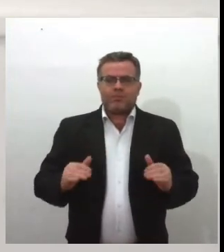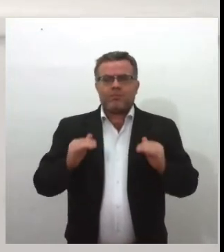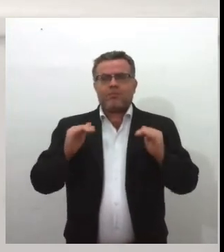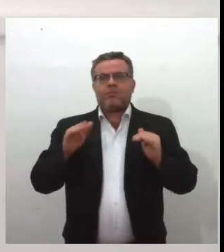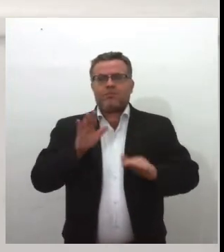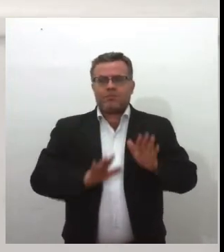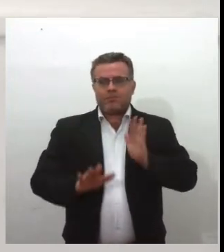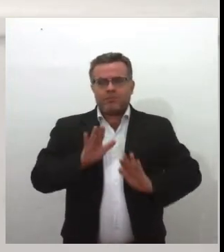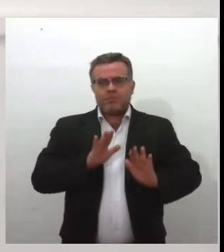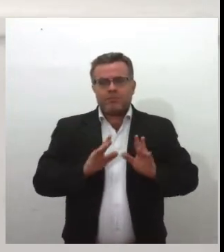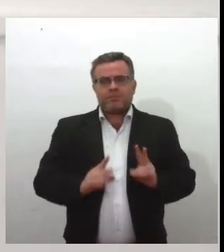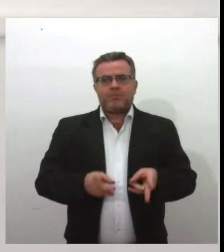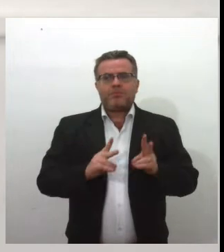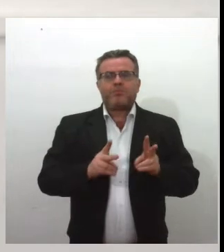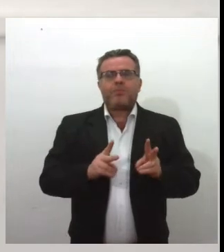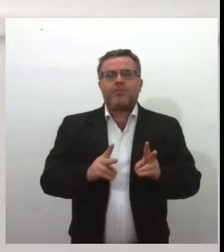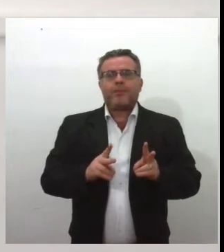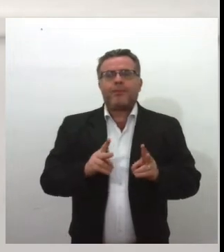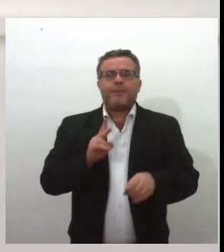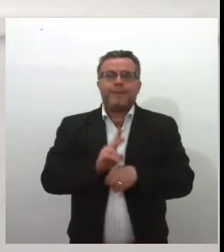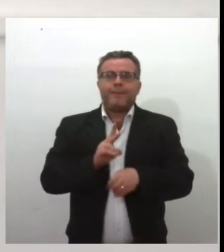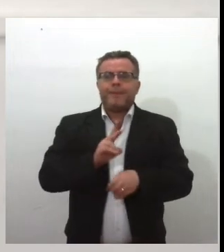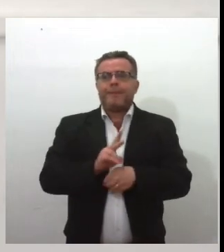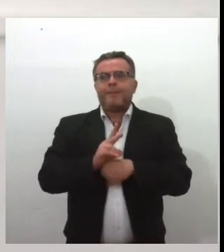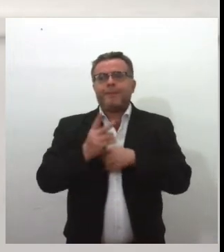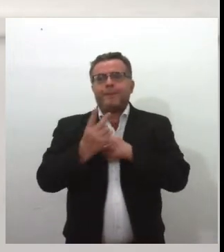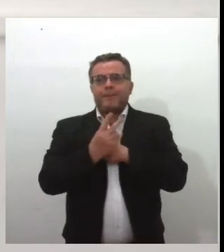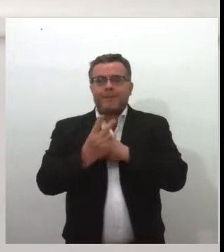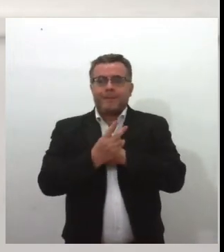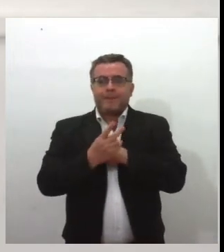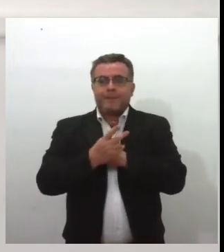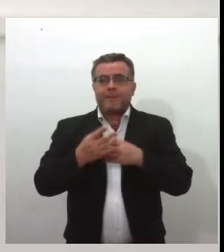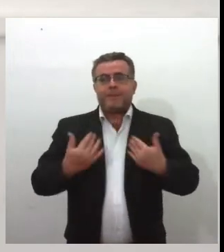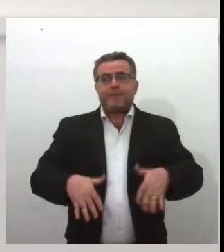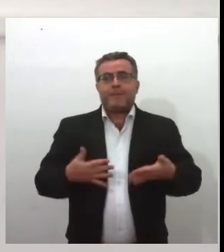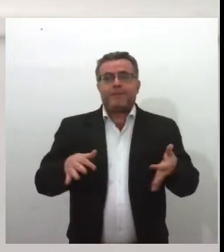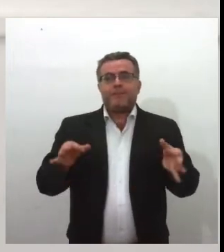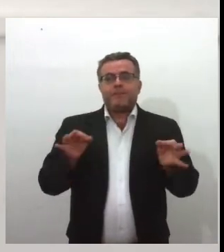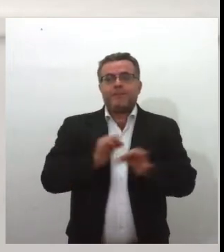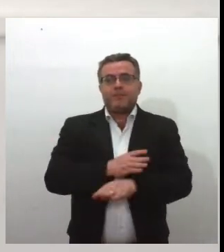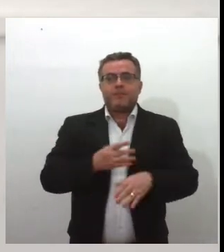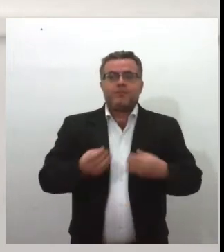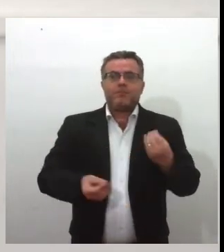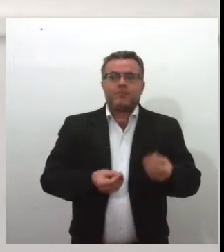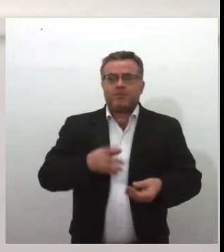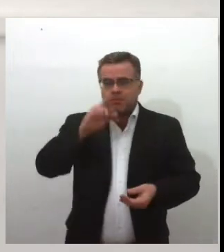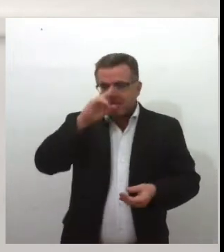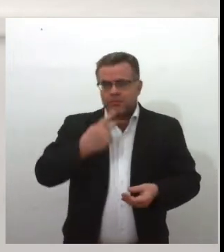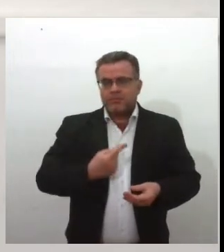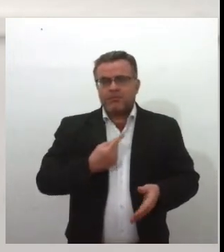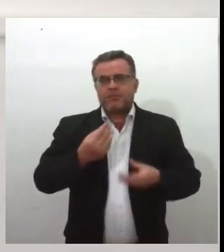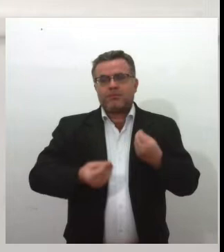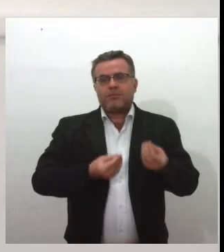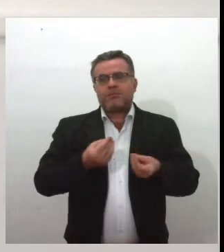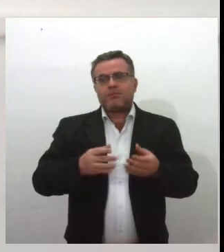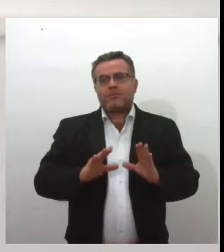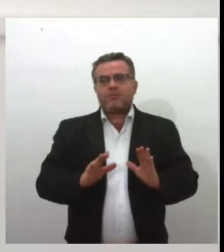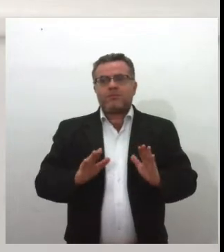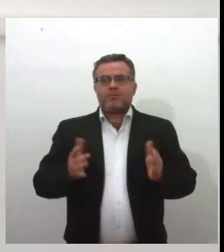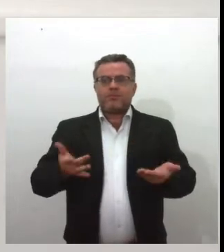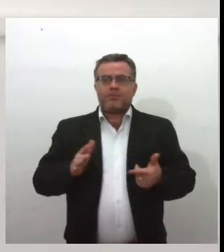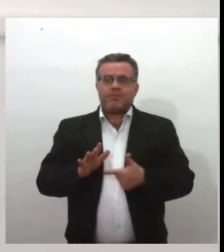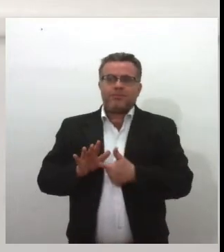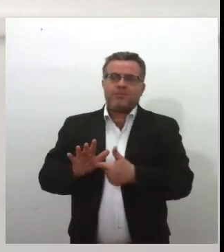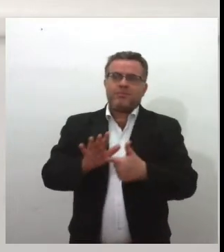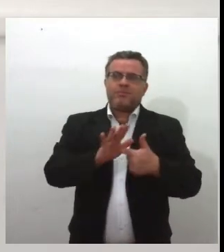cuidado, de saber que está se cuidando, está promovendo o bem-estar a si mesmo, e isso, de certa forma, reflete para a